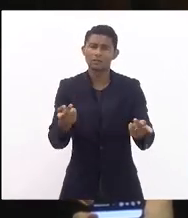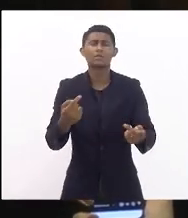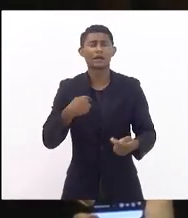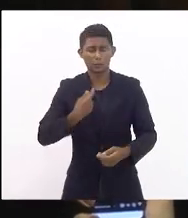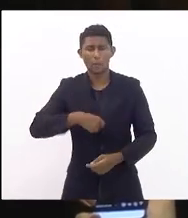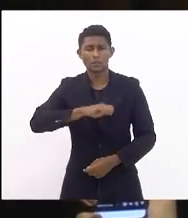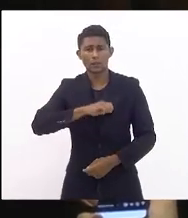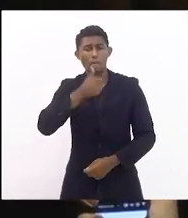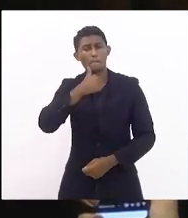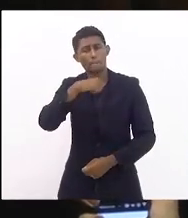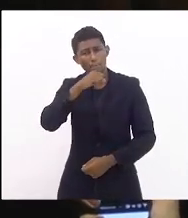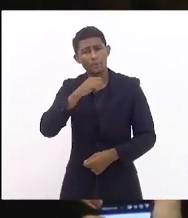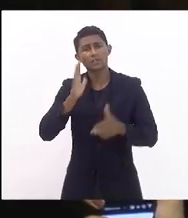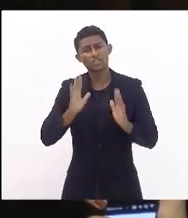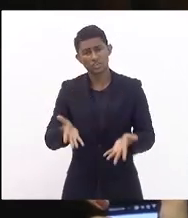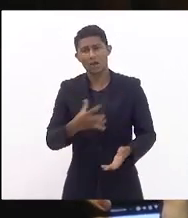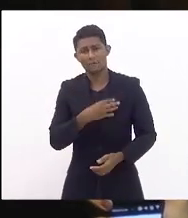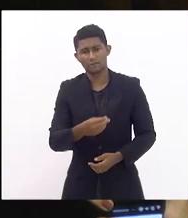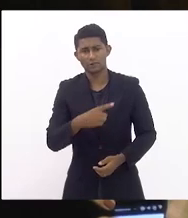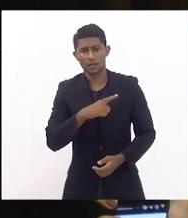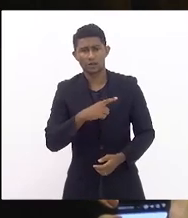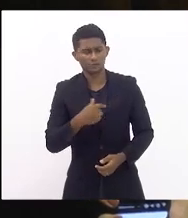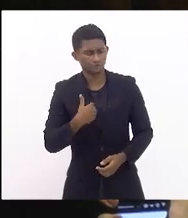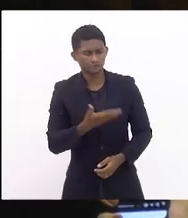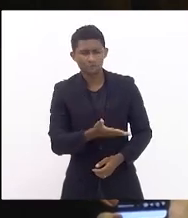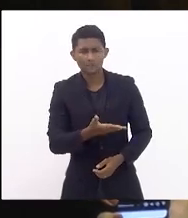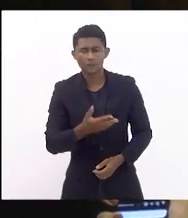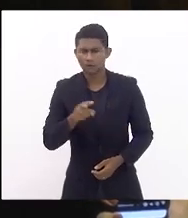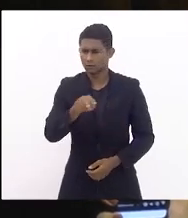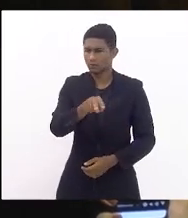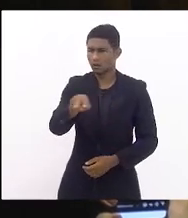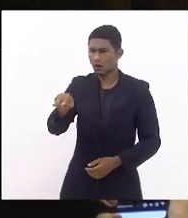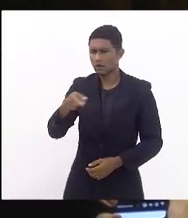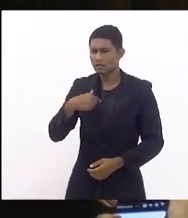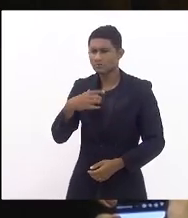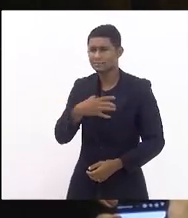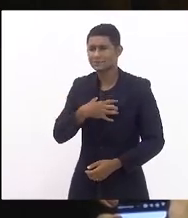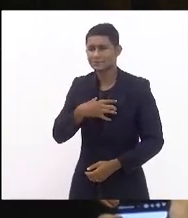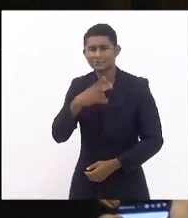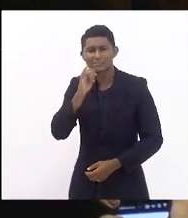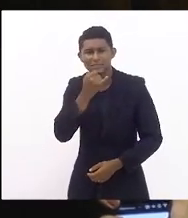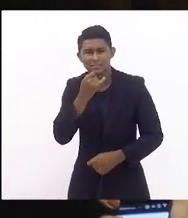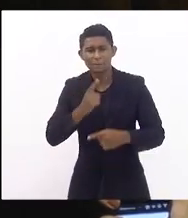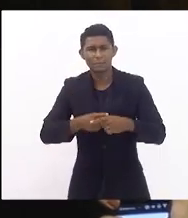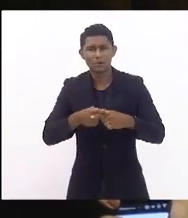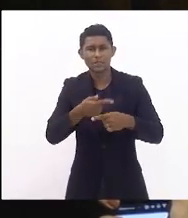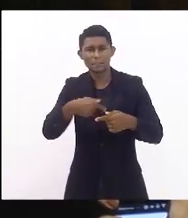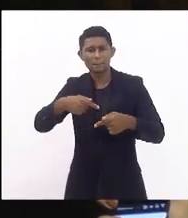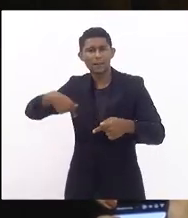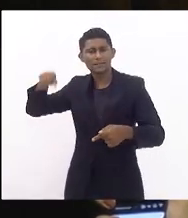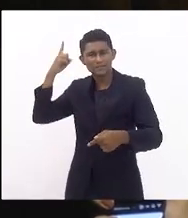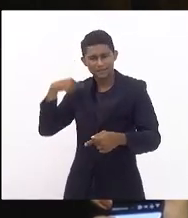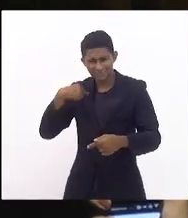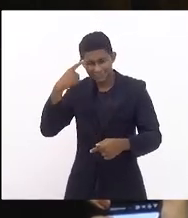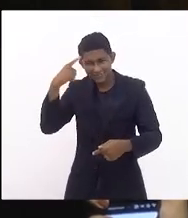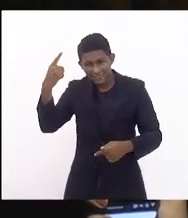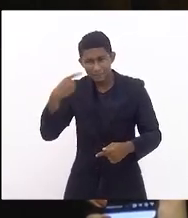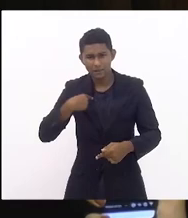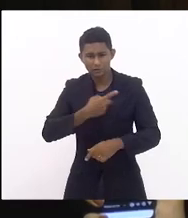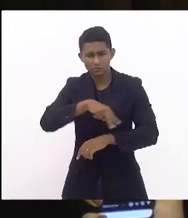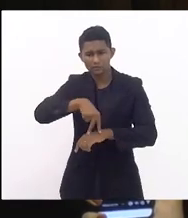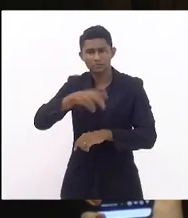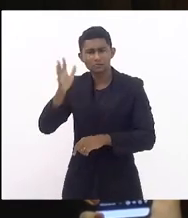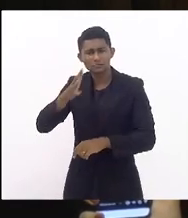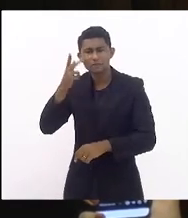Isso entristeceu tanto o meu coração, porque na semana passada eu faço uso da palavra para falar sobre a